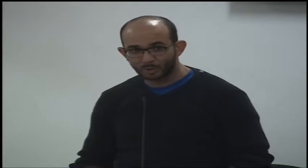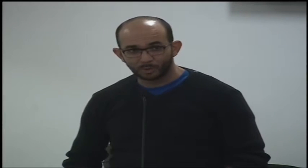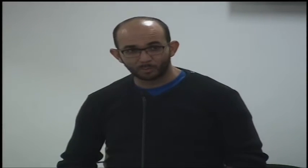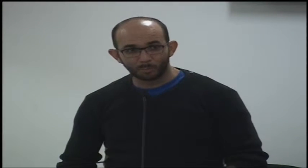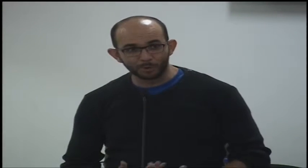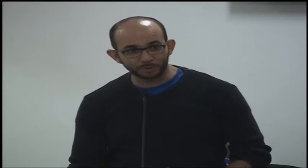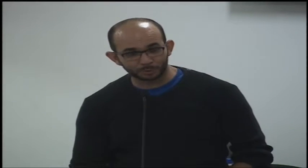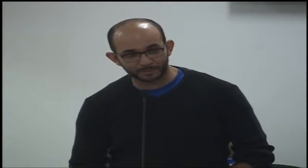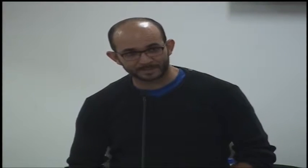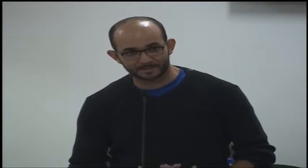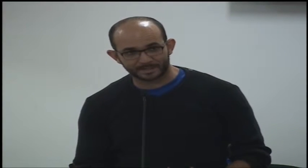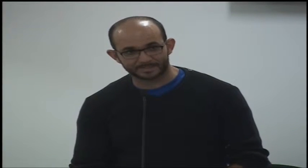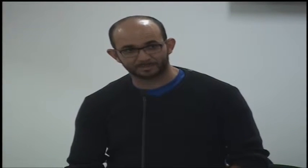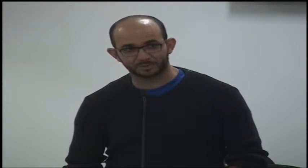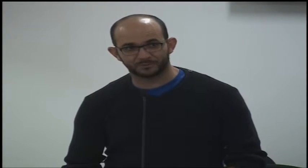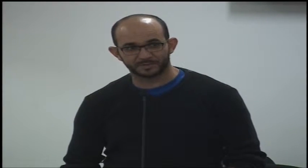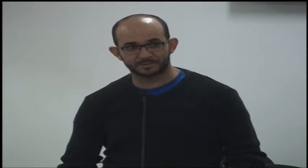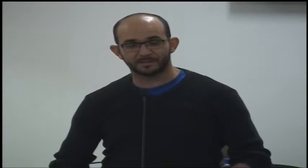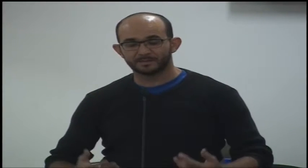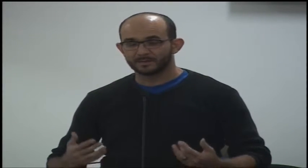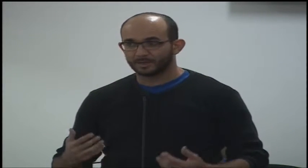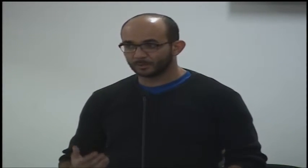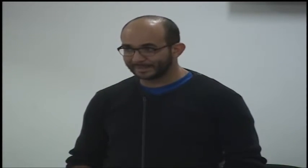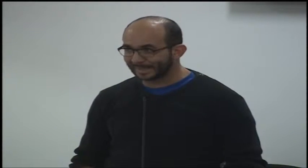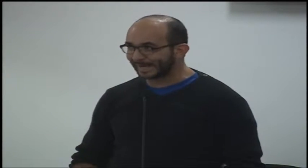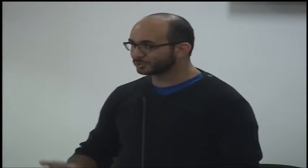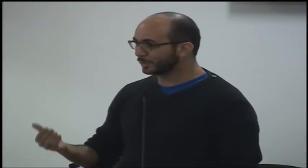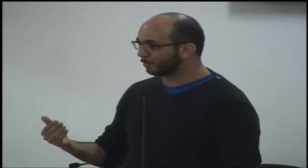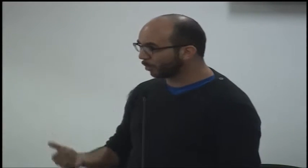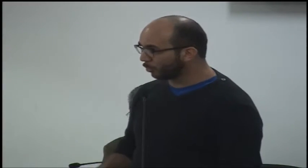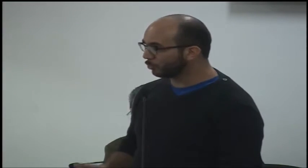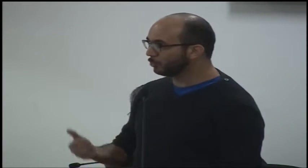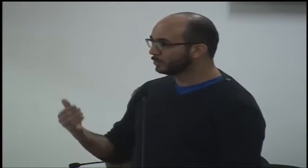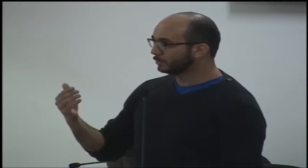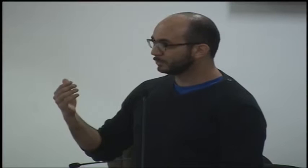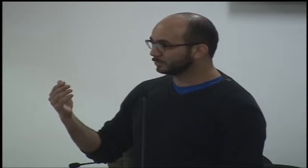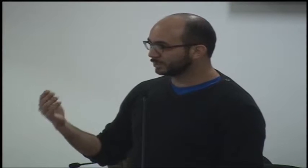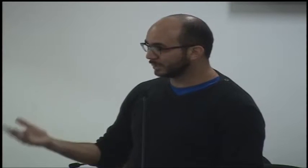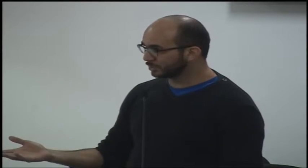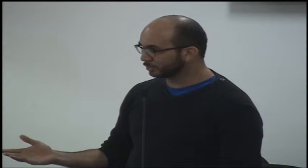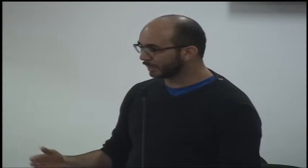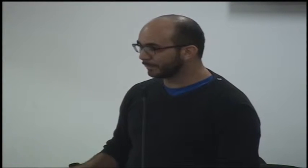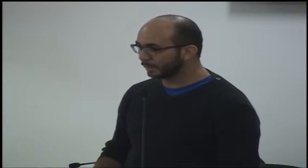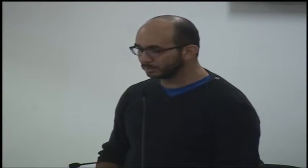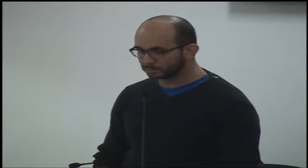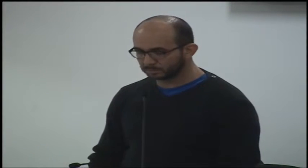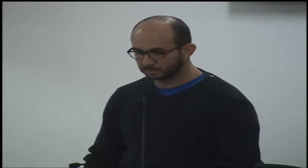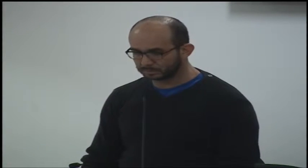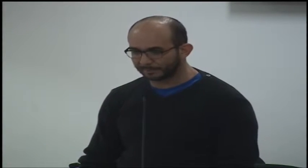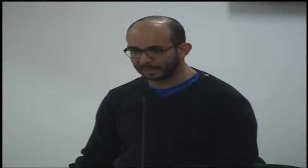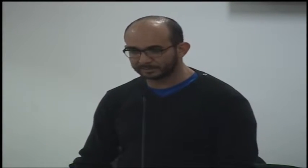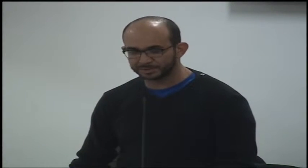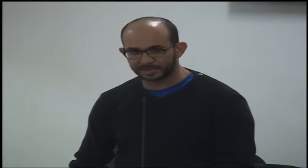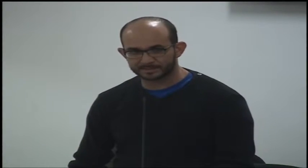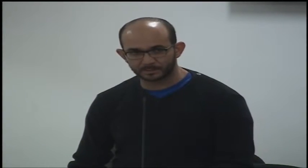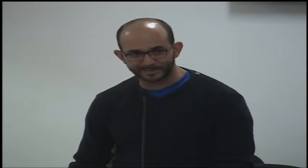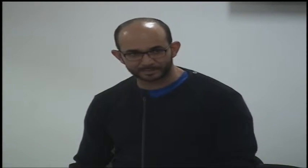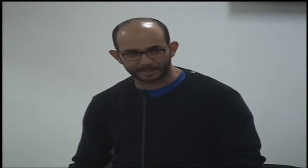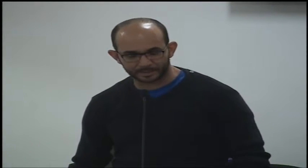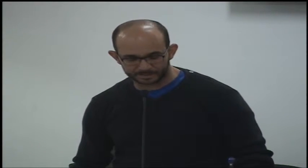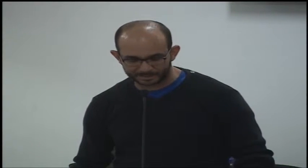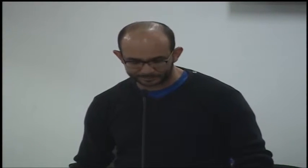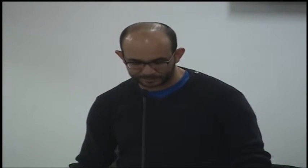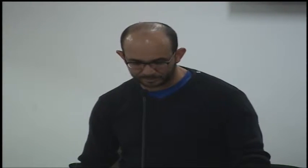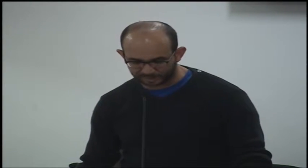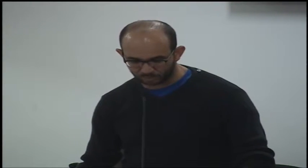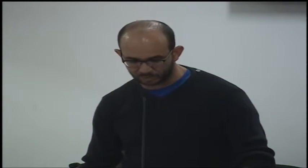sendo muito que esta casa pode oferecer, eu ainda acho que é pouco diante do tamanho, trabalho, dedicação e